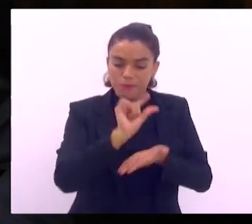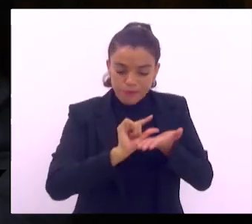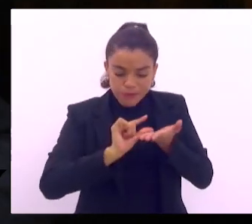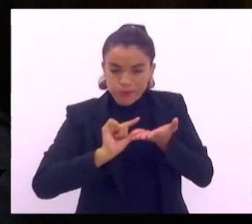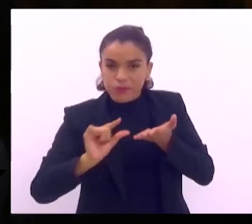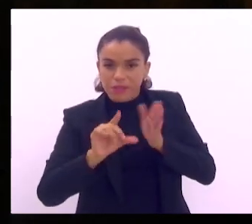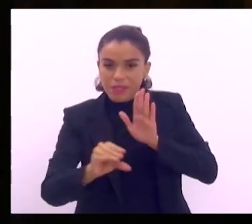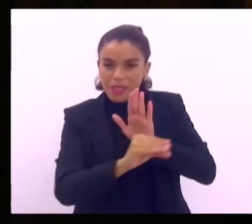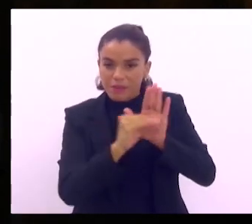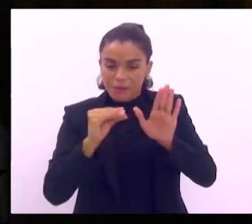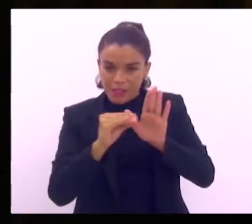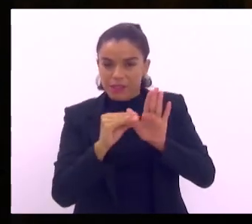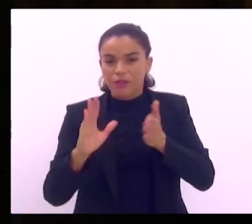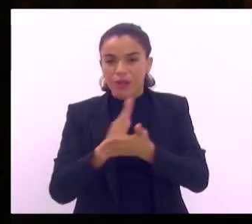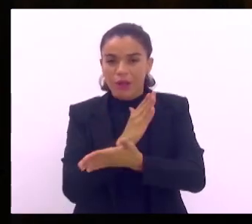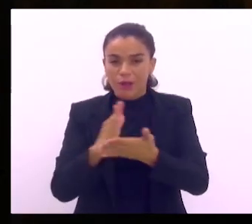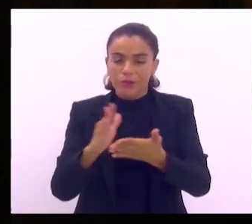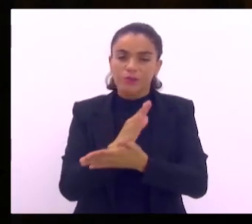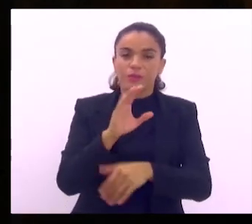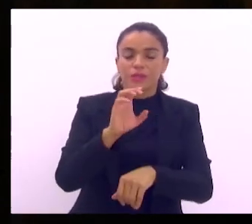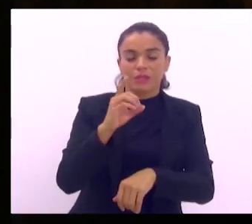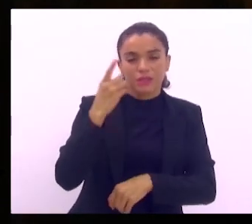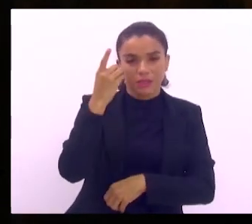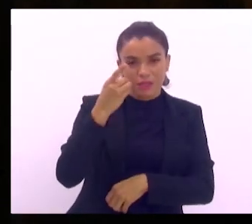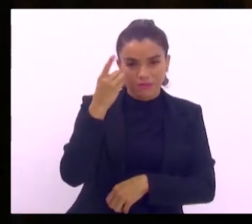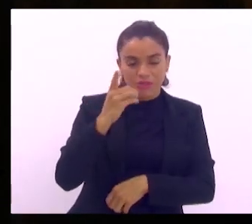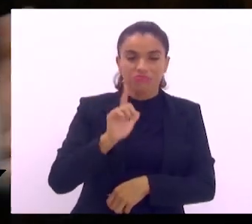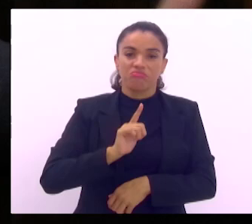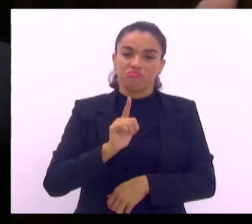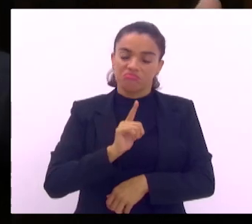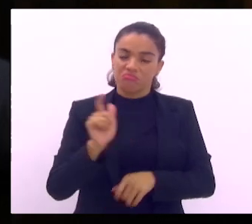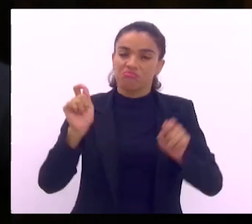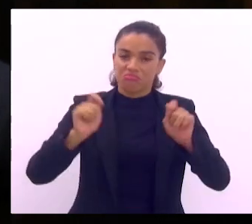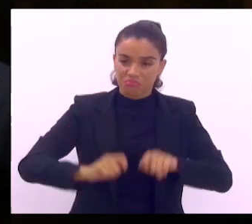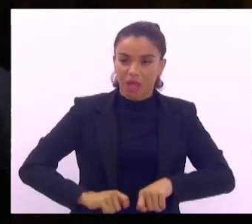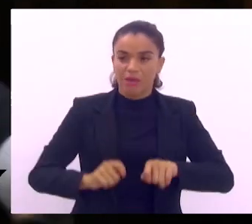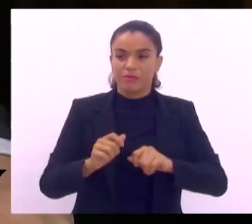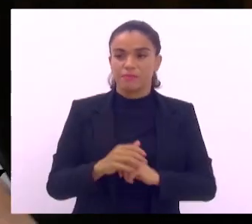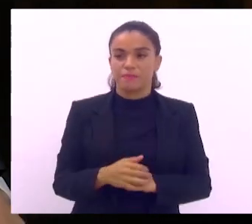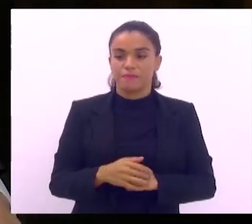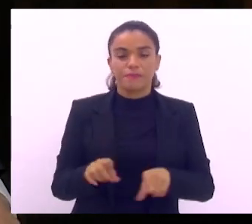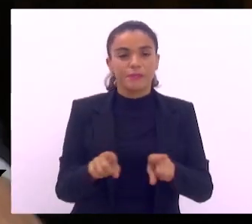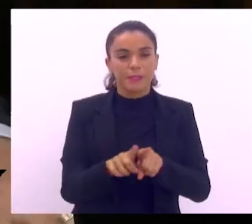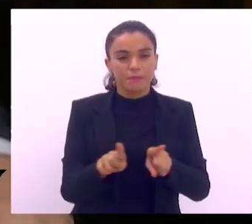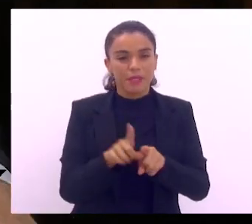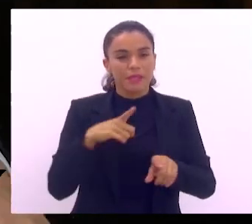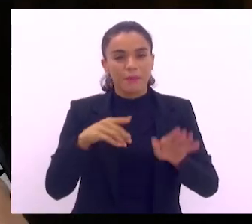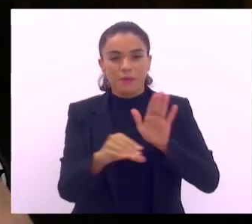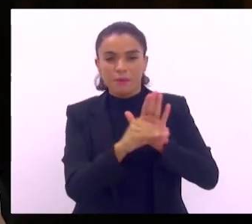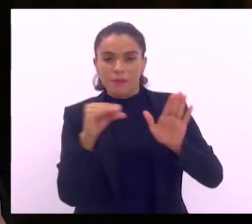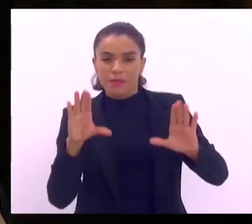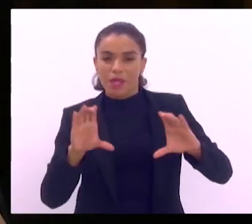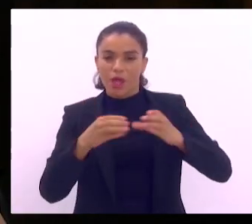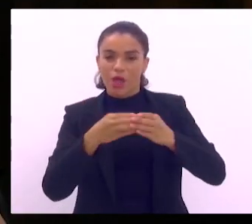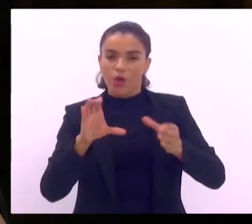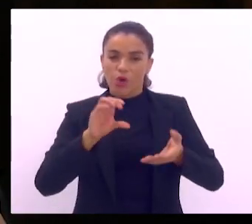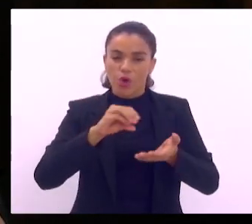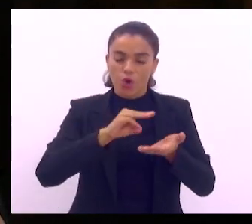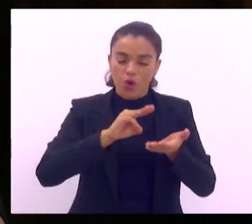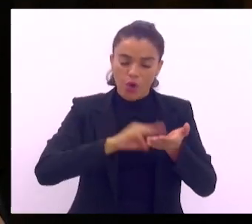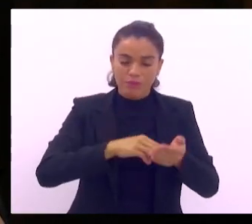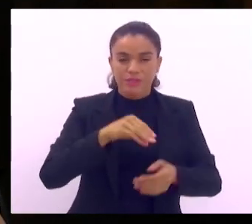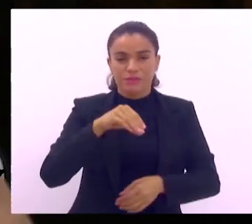de alguns deputados, a gente já tem um start bem interessante. Mais do que isso, nós temos as emendas da Comissão de Esporte da